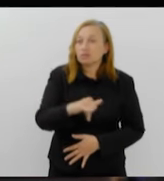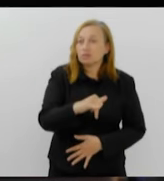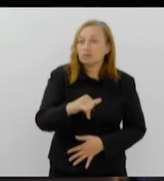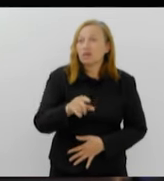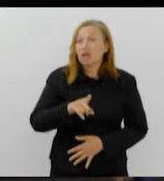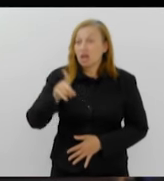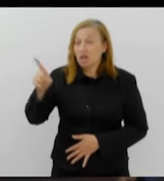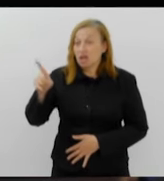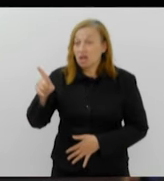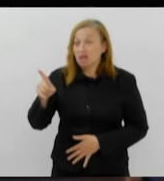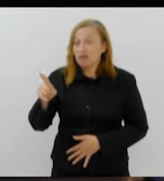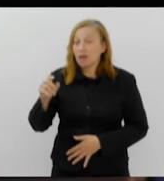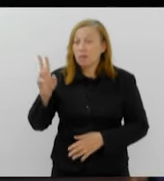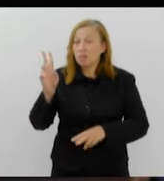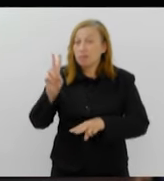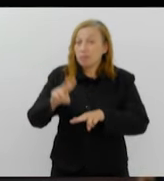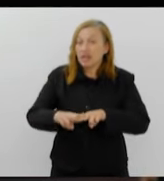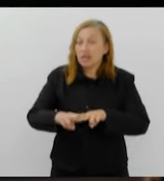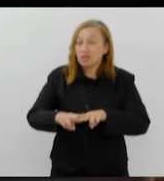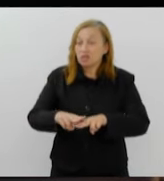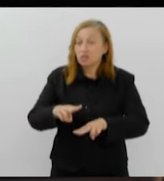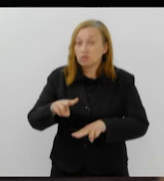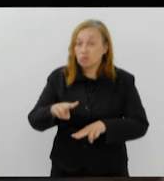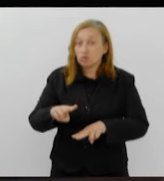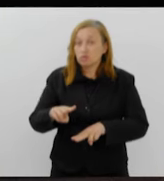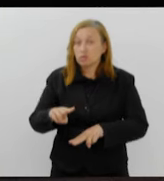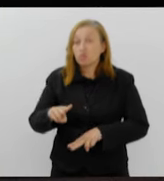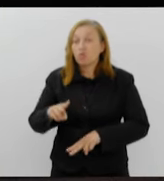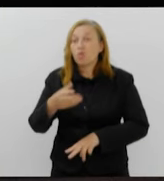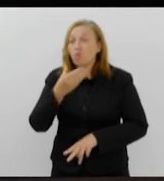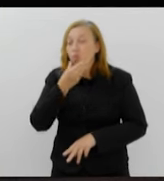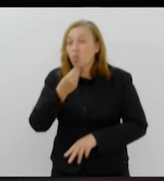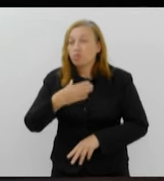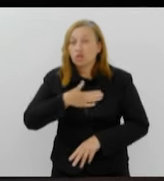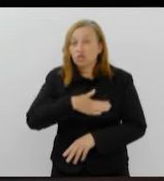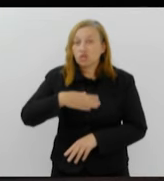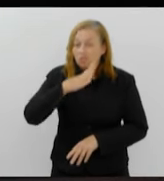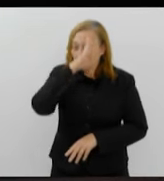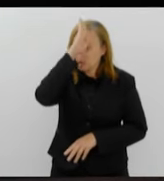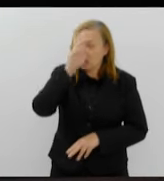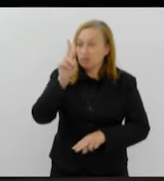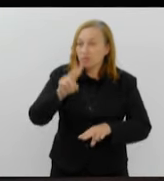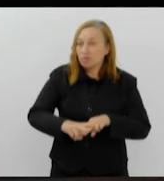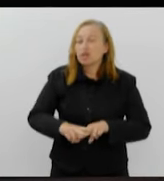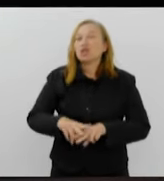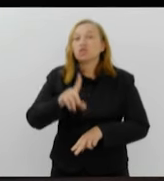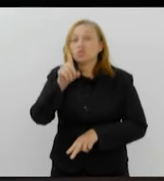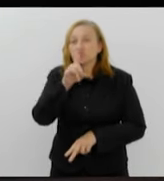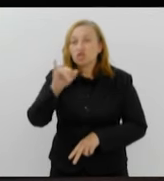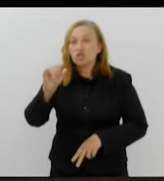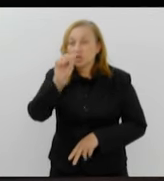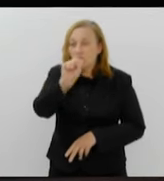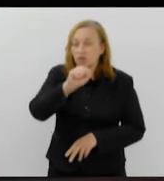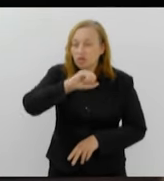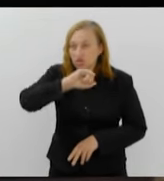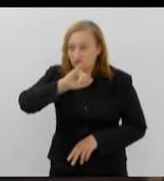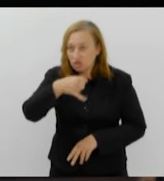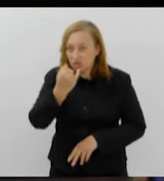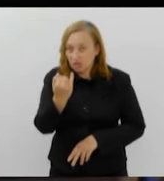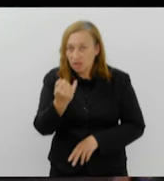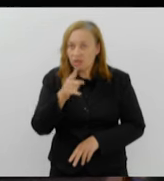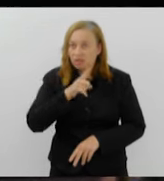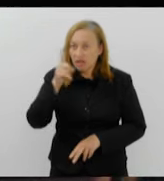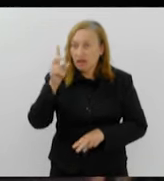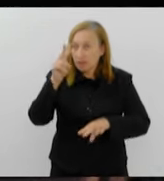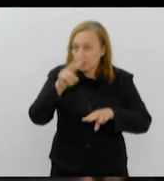preso os atos de vandalismo e violência praticados no 8 de janeiro que estão lá todos